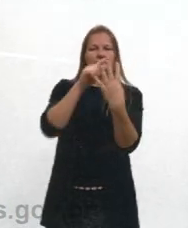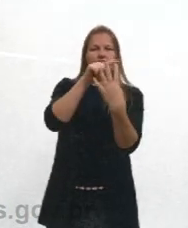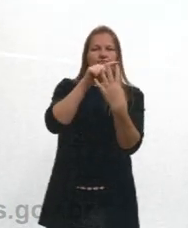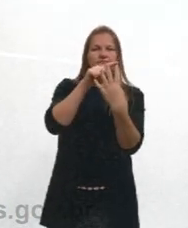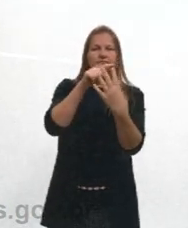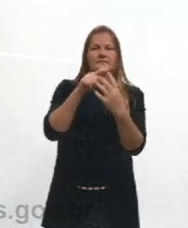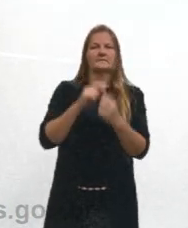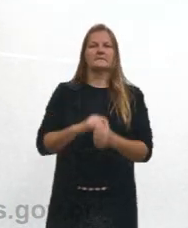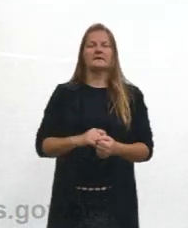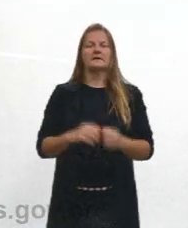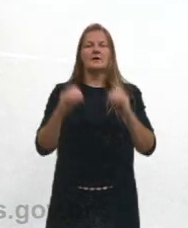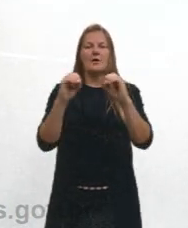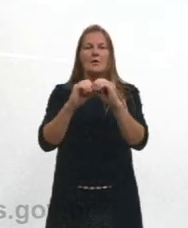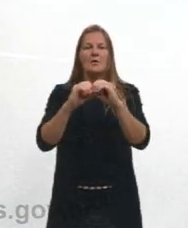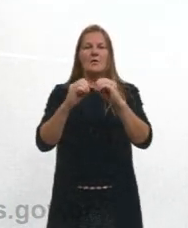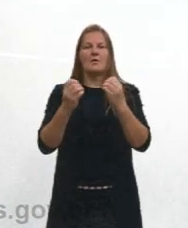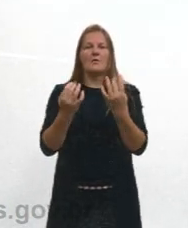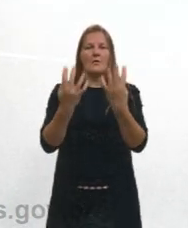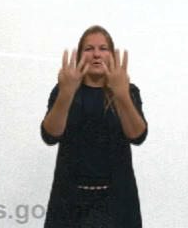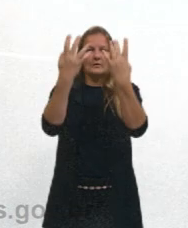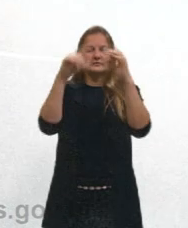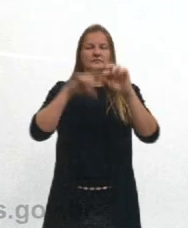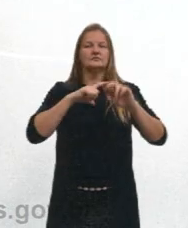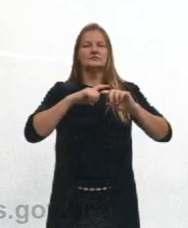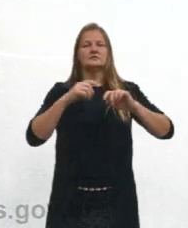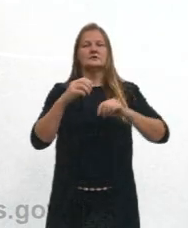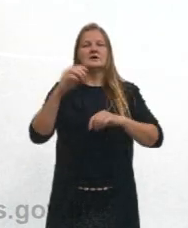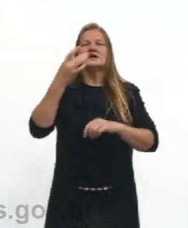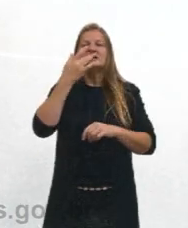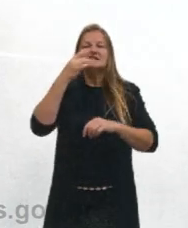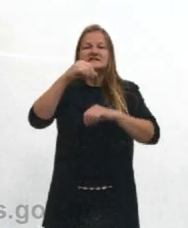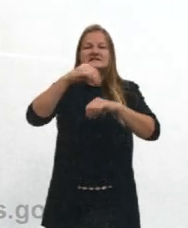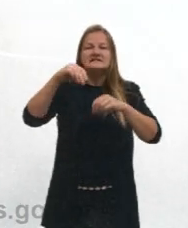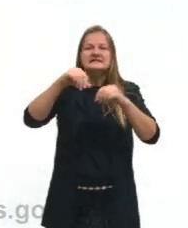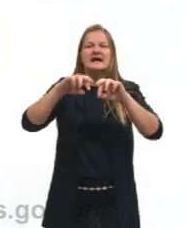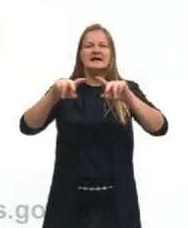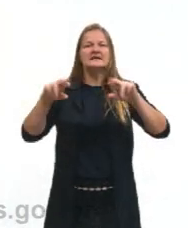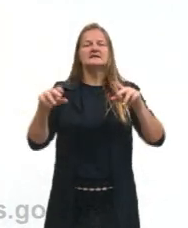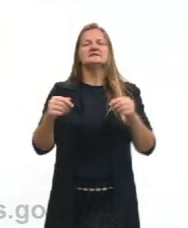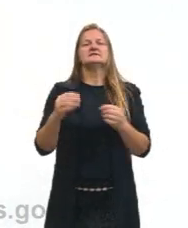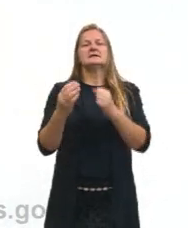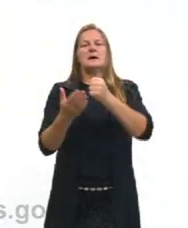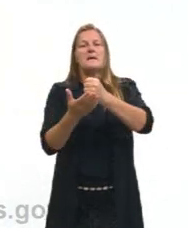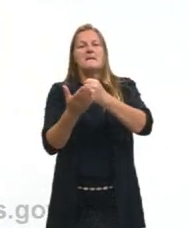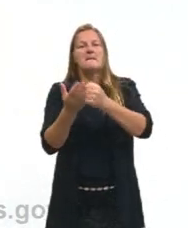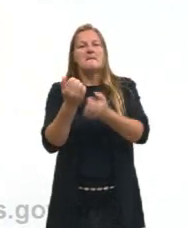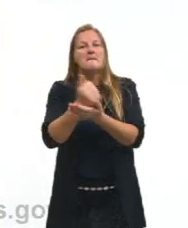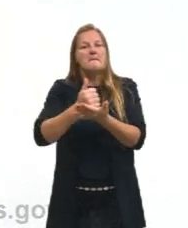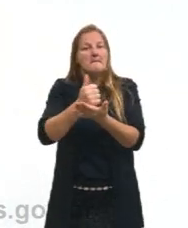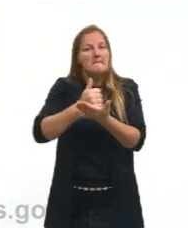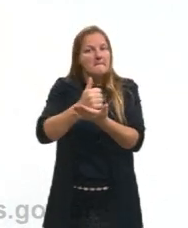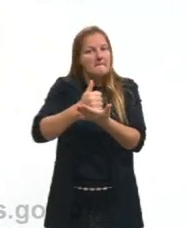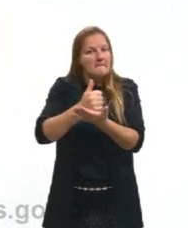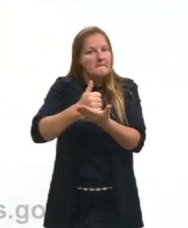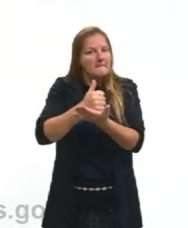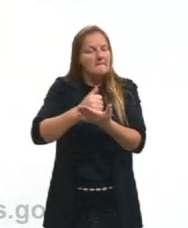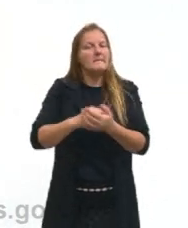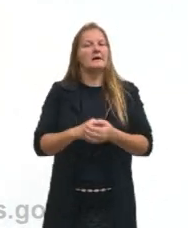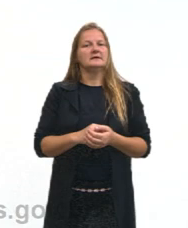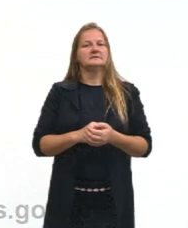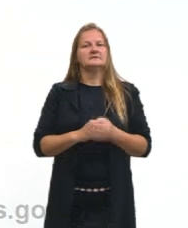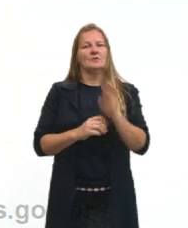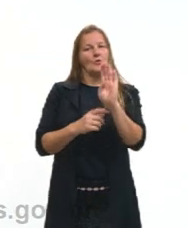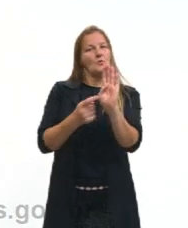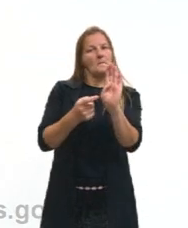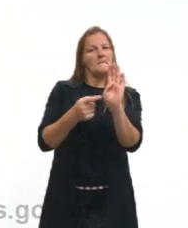os óxidos os sais os ácidos e as bases E hoje nós vamos